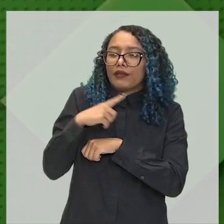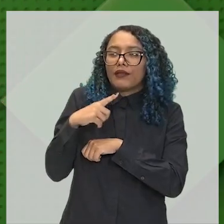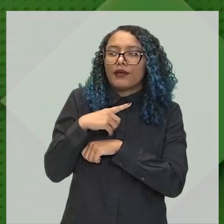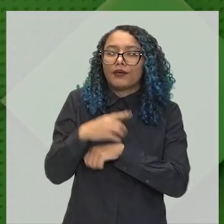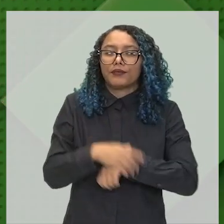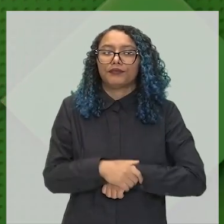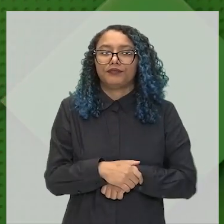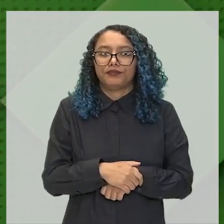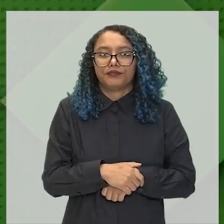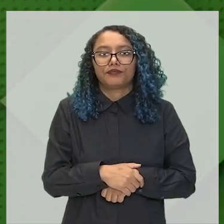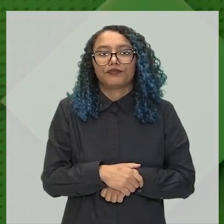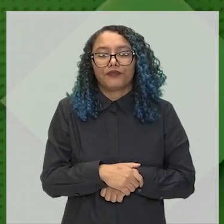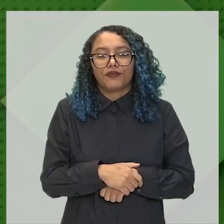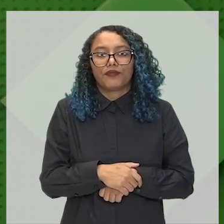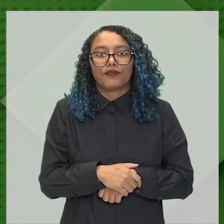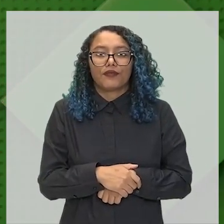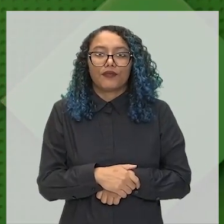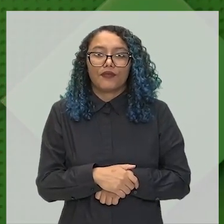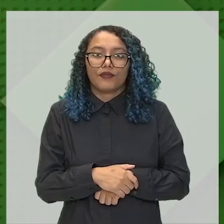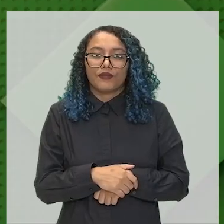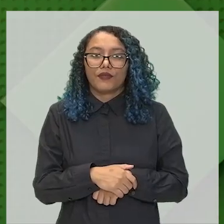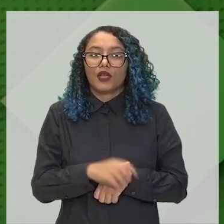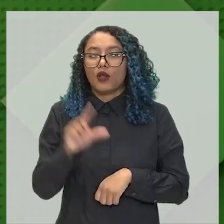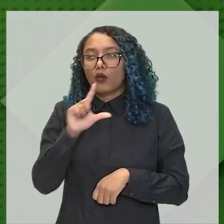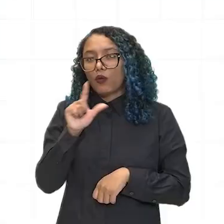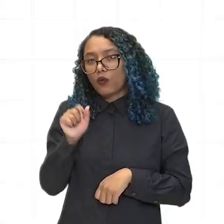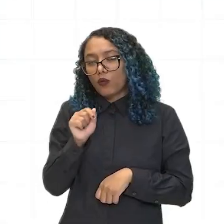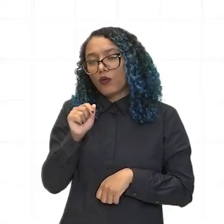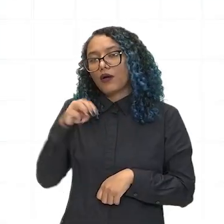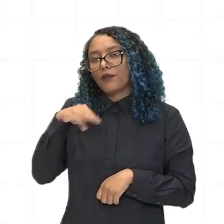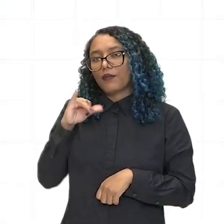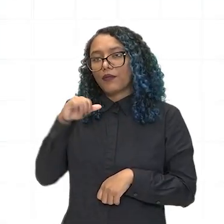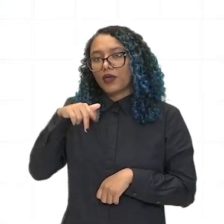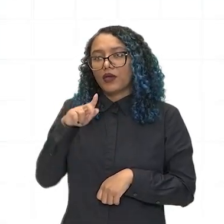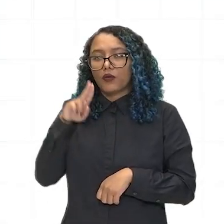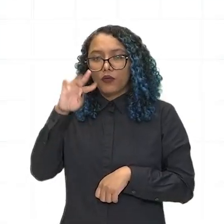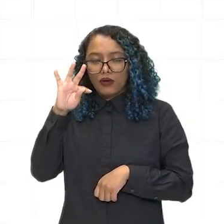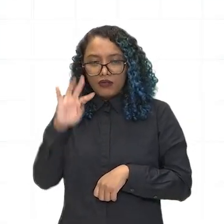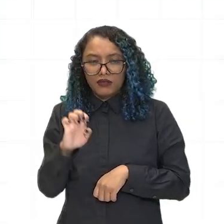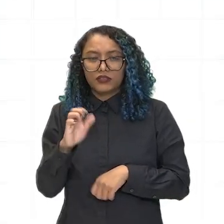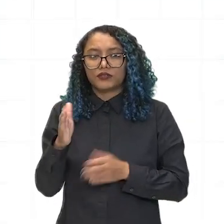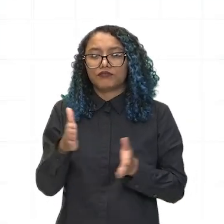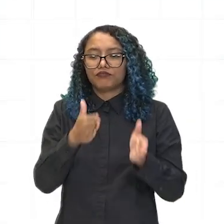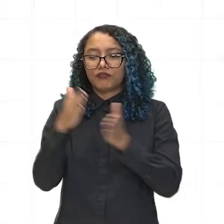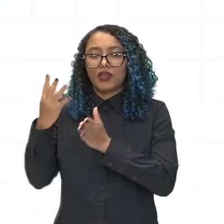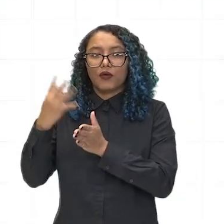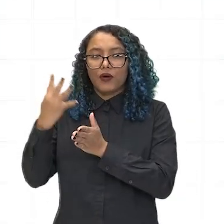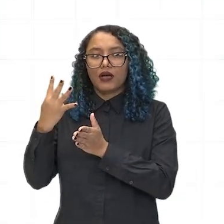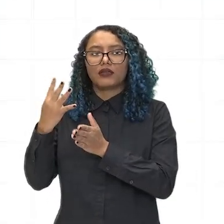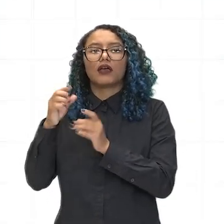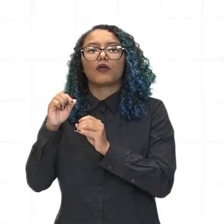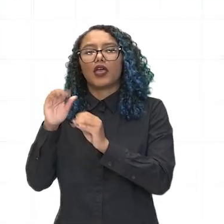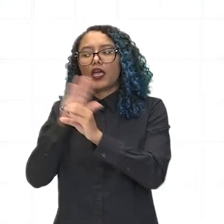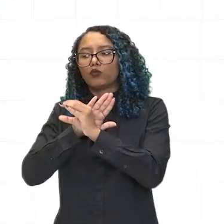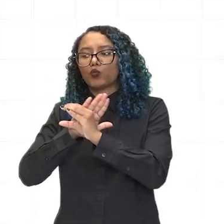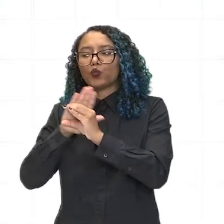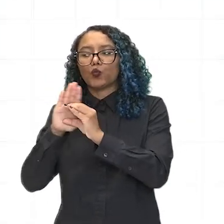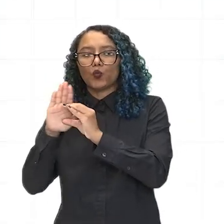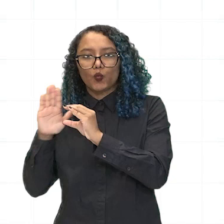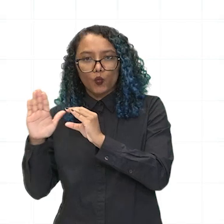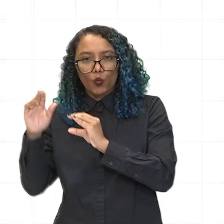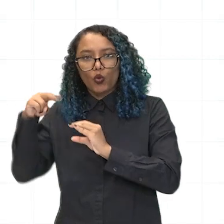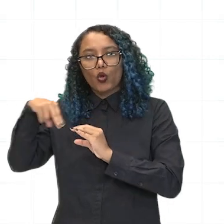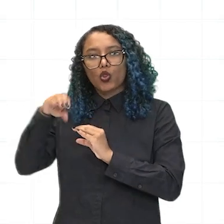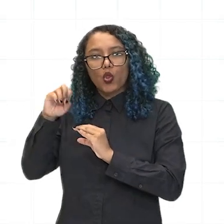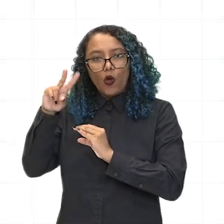Então, essa é a lua minguante. E nós temos aí mais uma, que é a lua nova. Na lua nova,